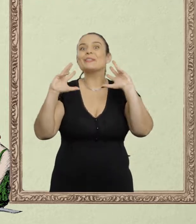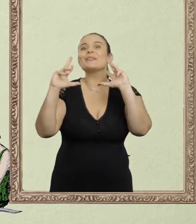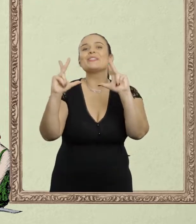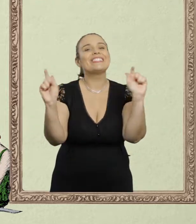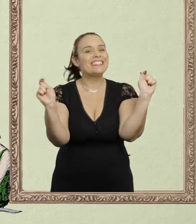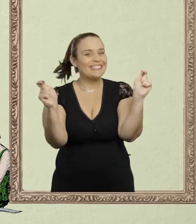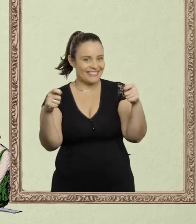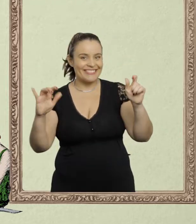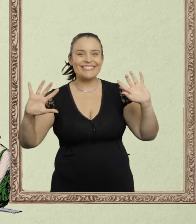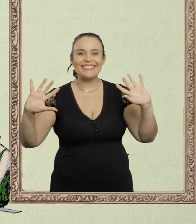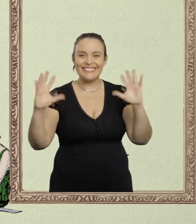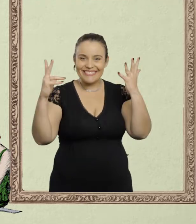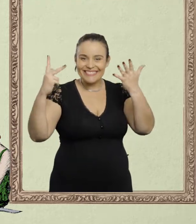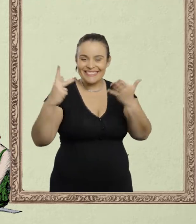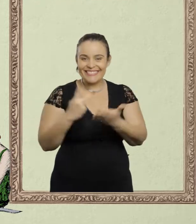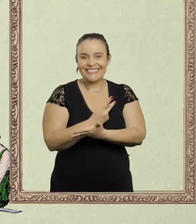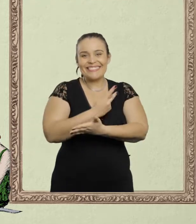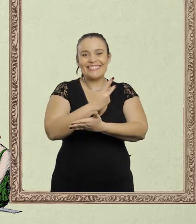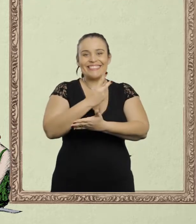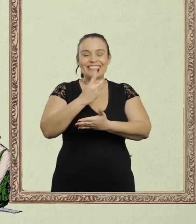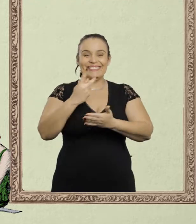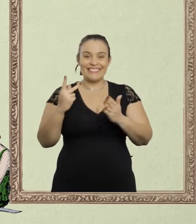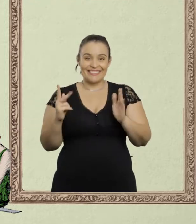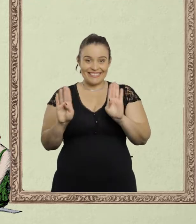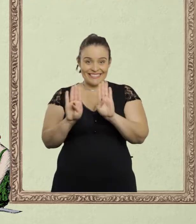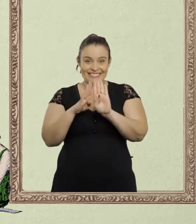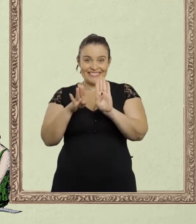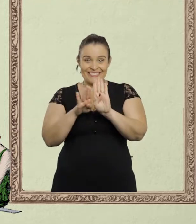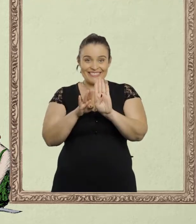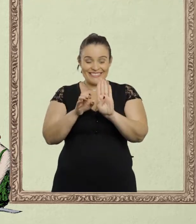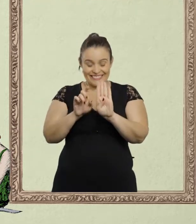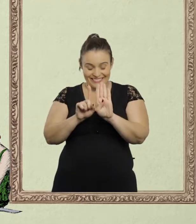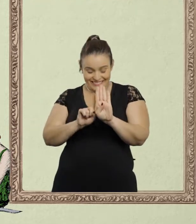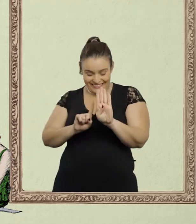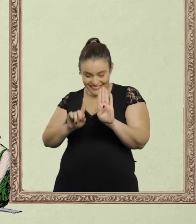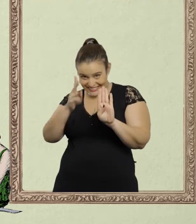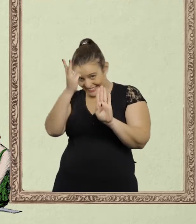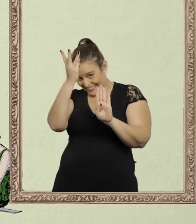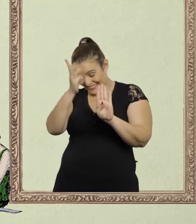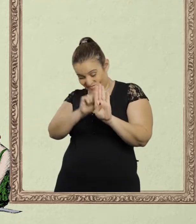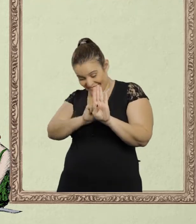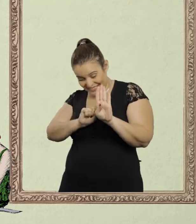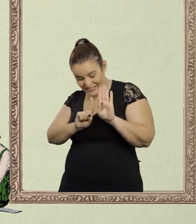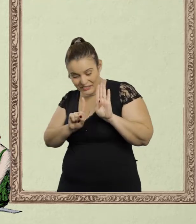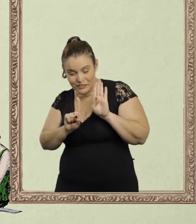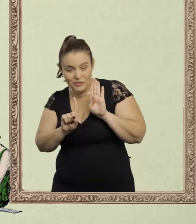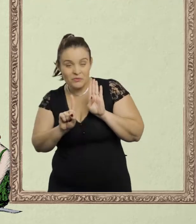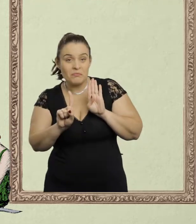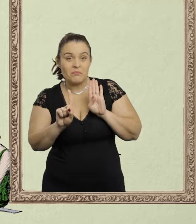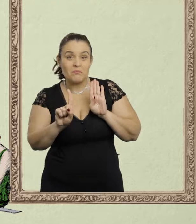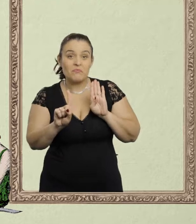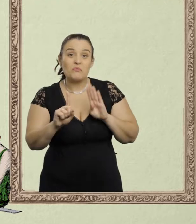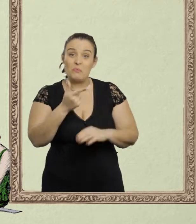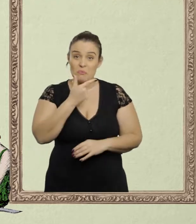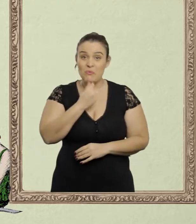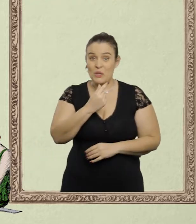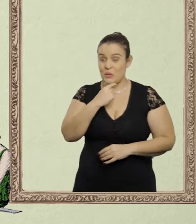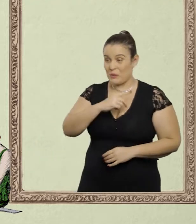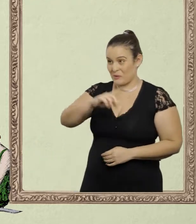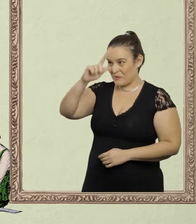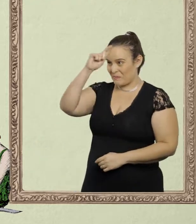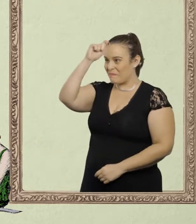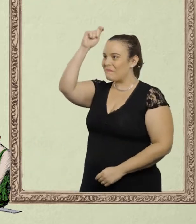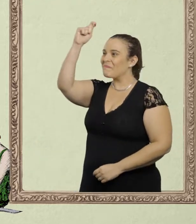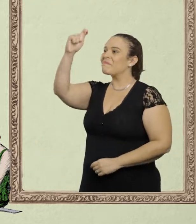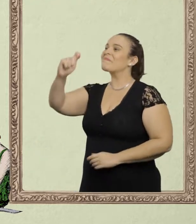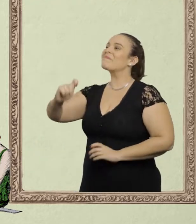pode acontecer. A porta da casinha se abriu e Wendy saiu. Todos os meninos tiraram o chapéu